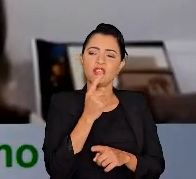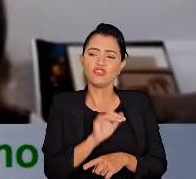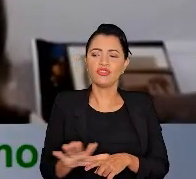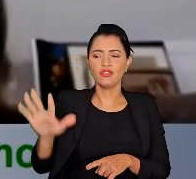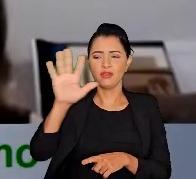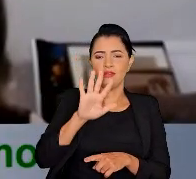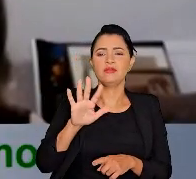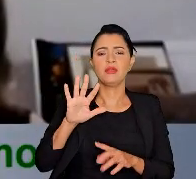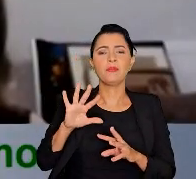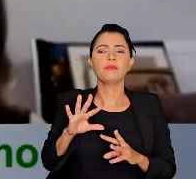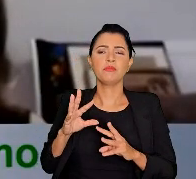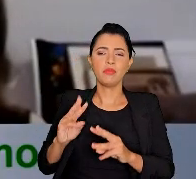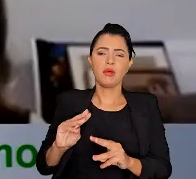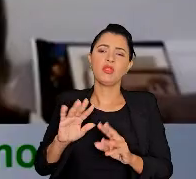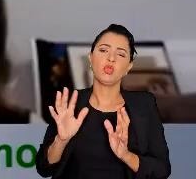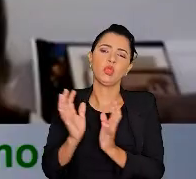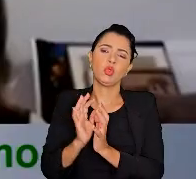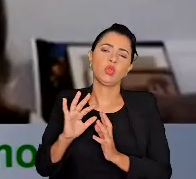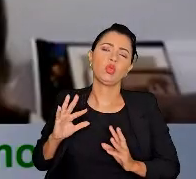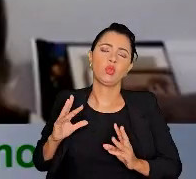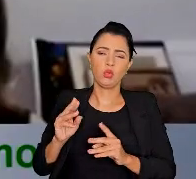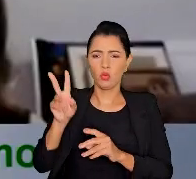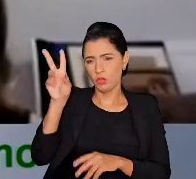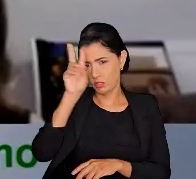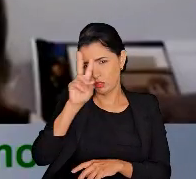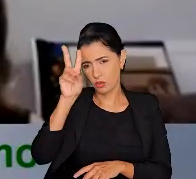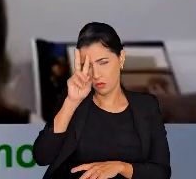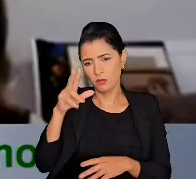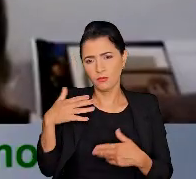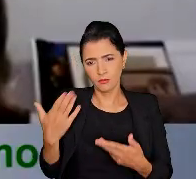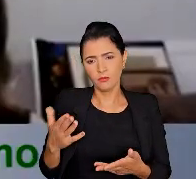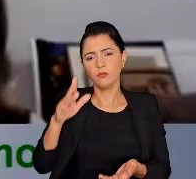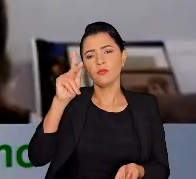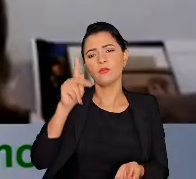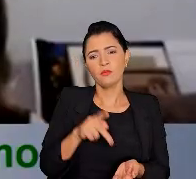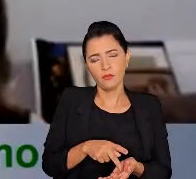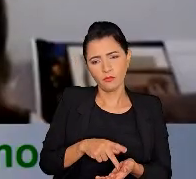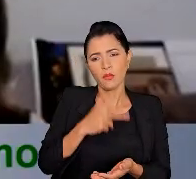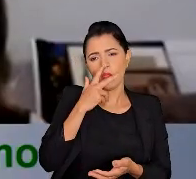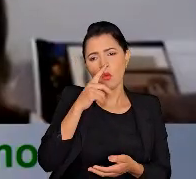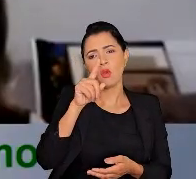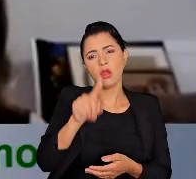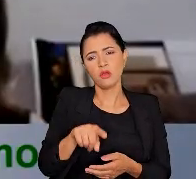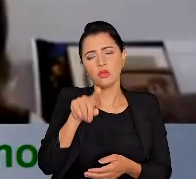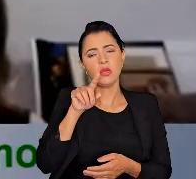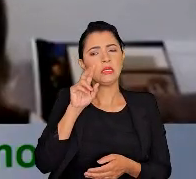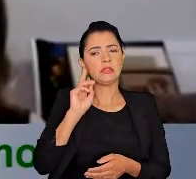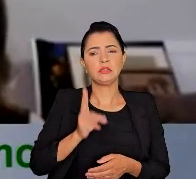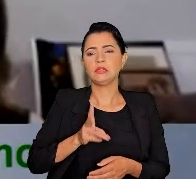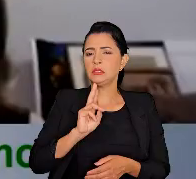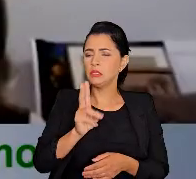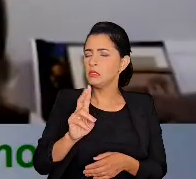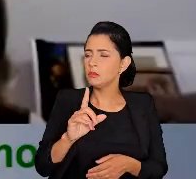uma história coletiva. Então, de fato, eu acho que sempre tem